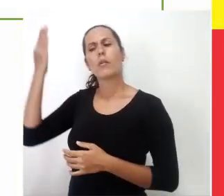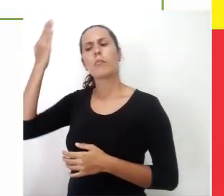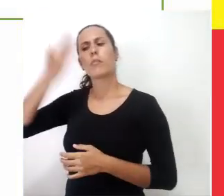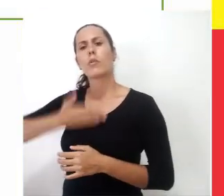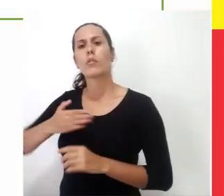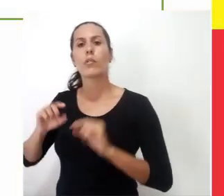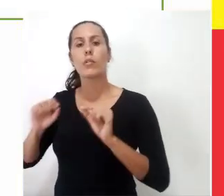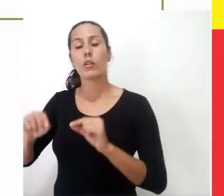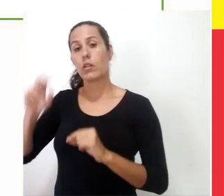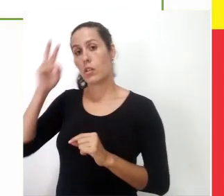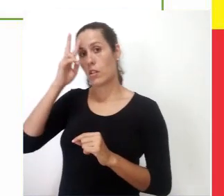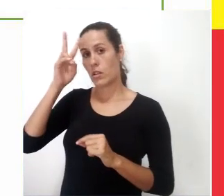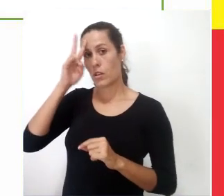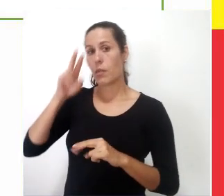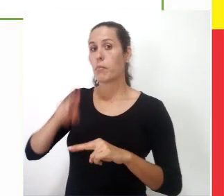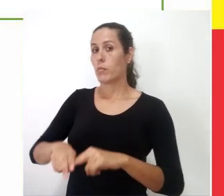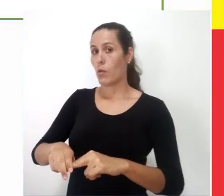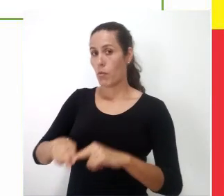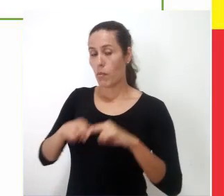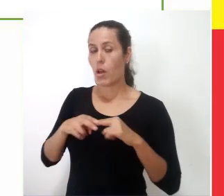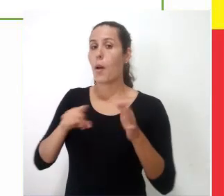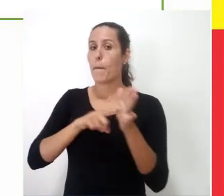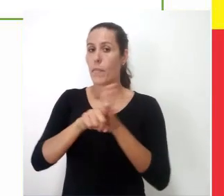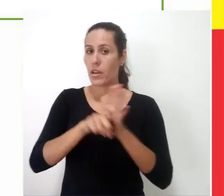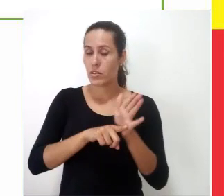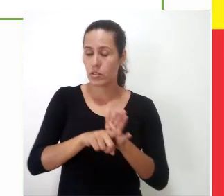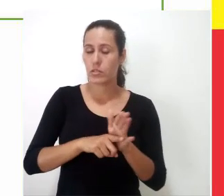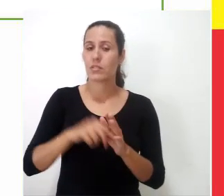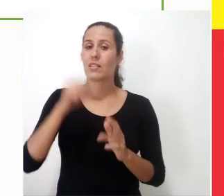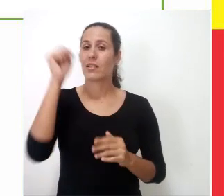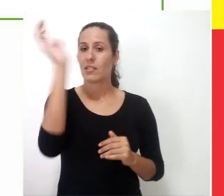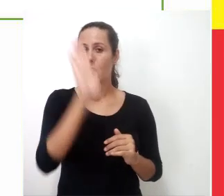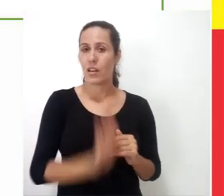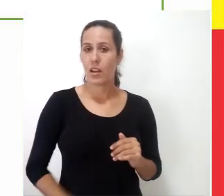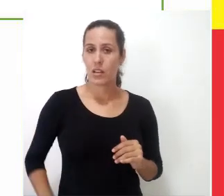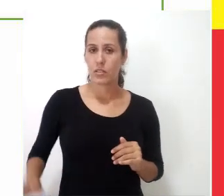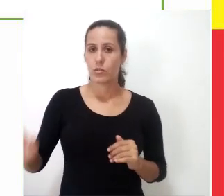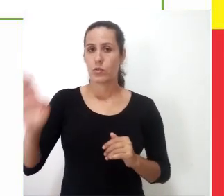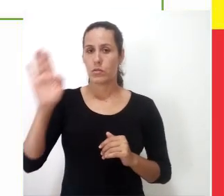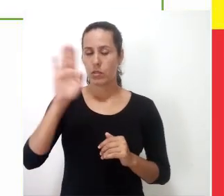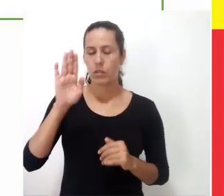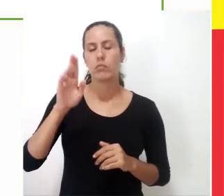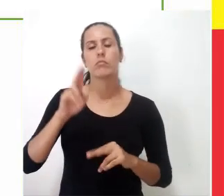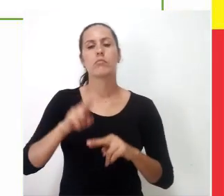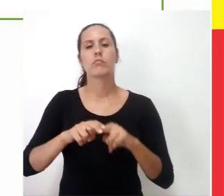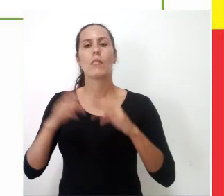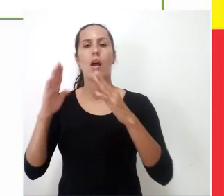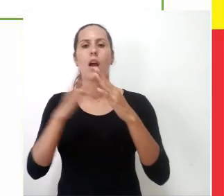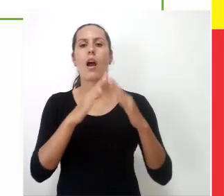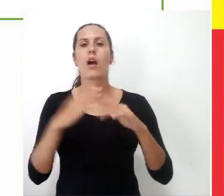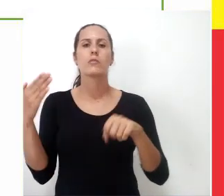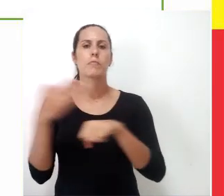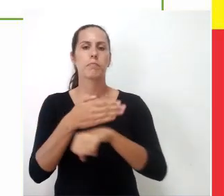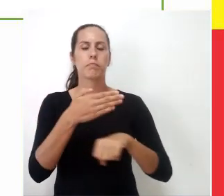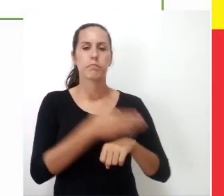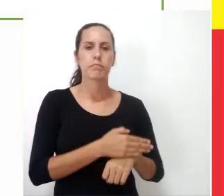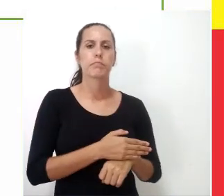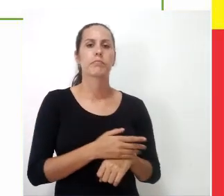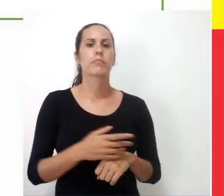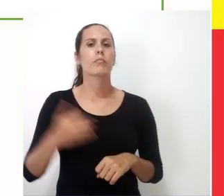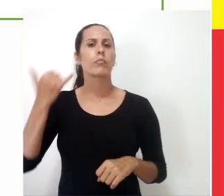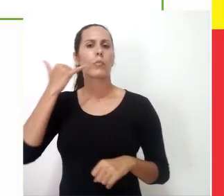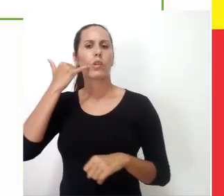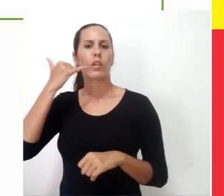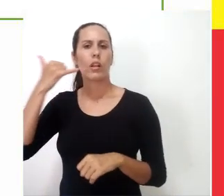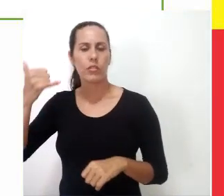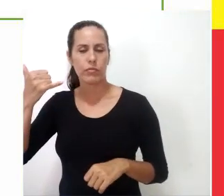um recurso, por evidência. Lembra, de acordo com a pesquisa nacional por amostras de domicílio em